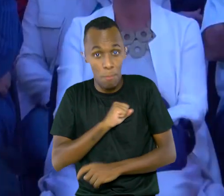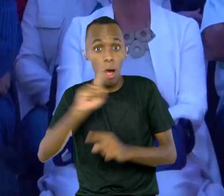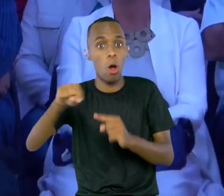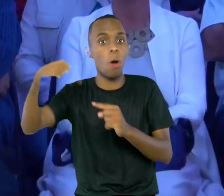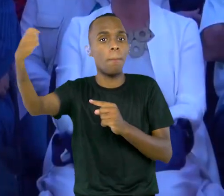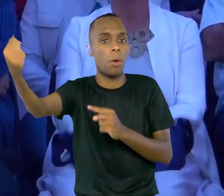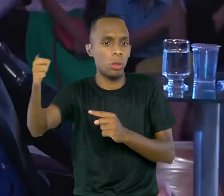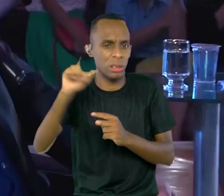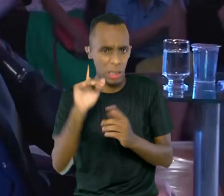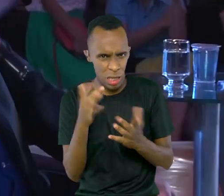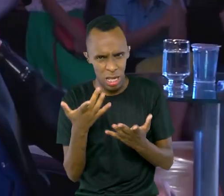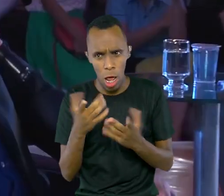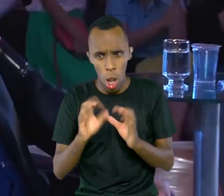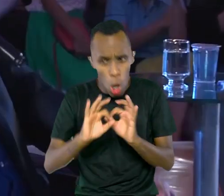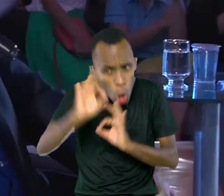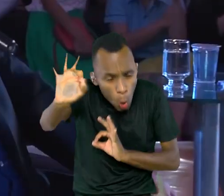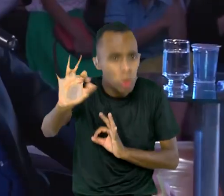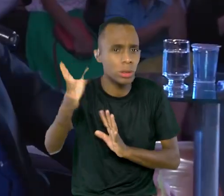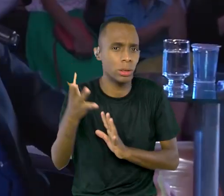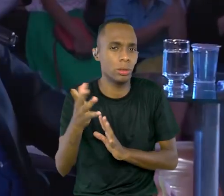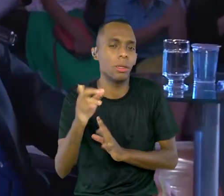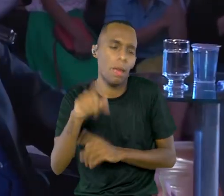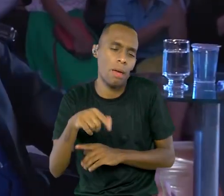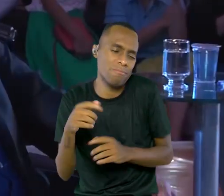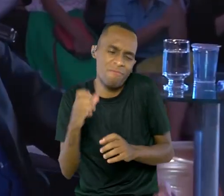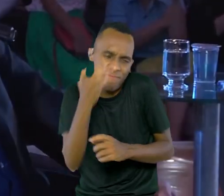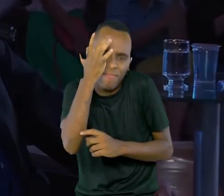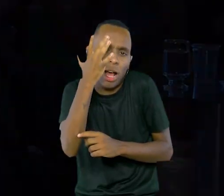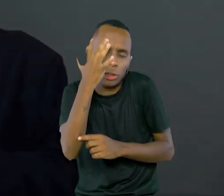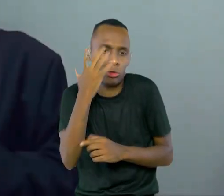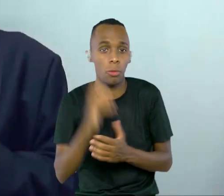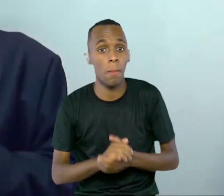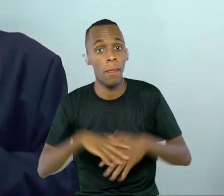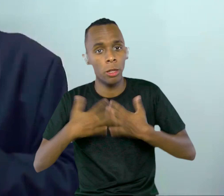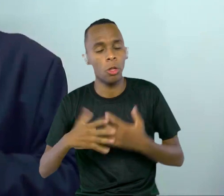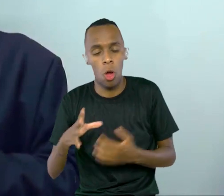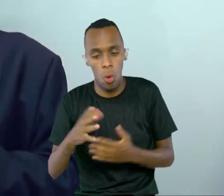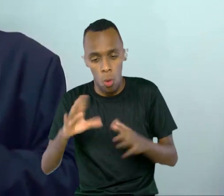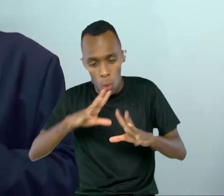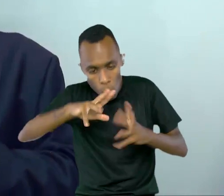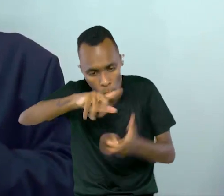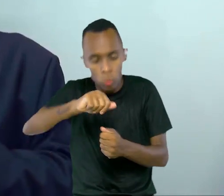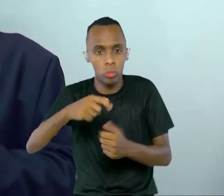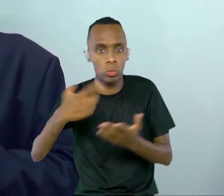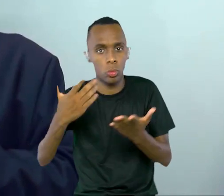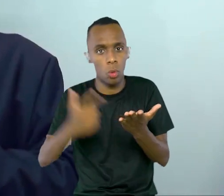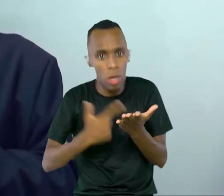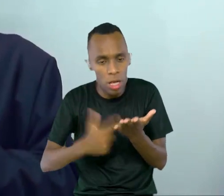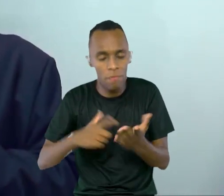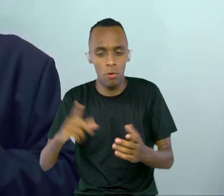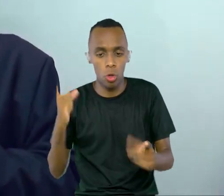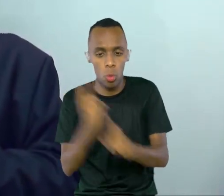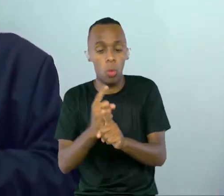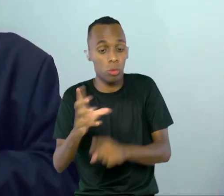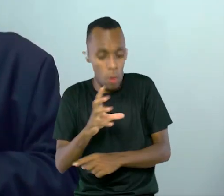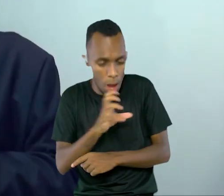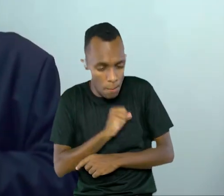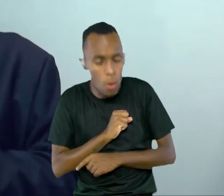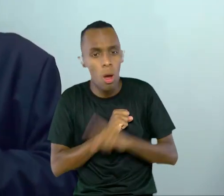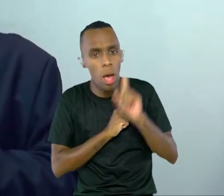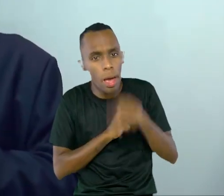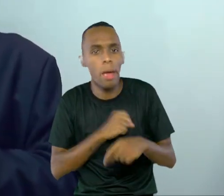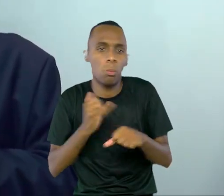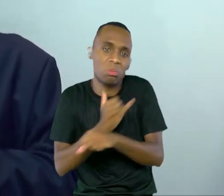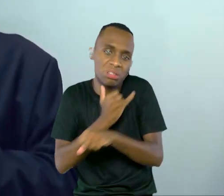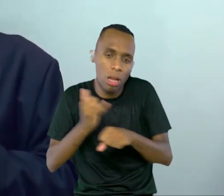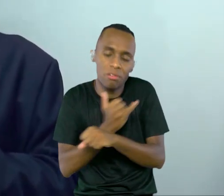Difícil é amar o próximo. Amar quem está longe é fácil. É o mundo do livro, um mundo em que a gente encontra o amor